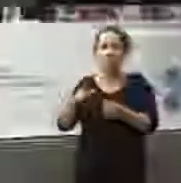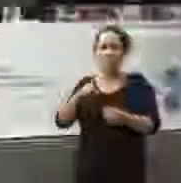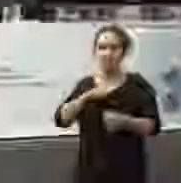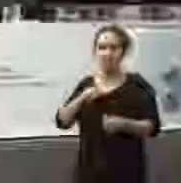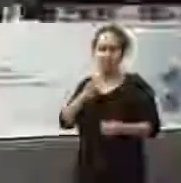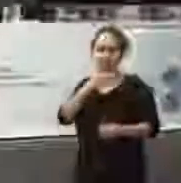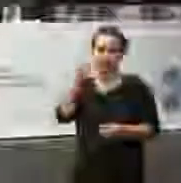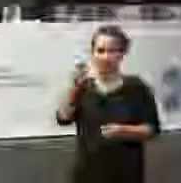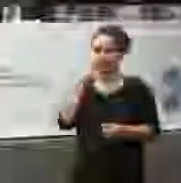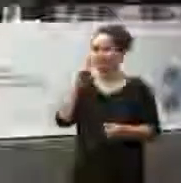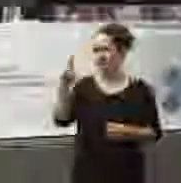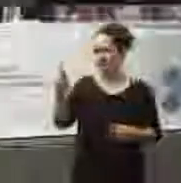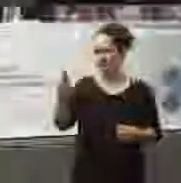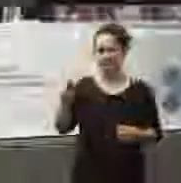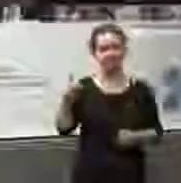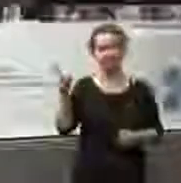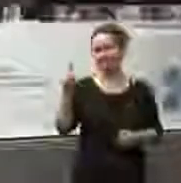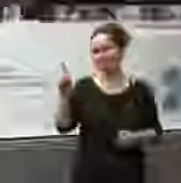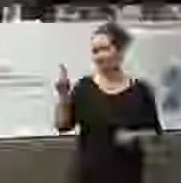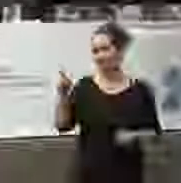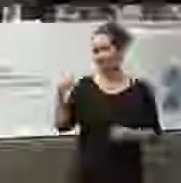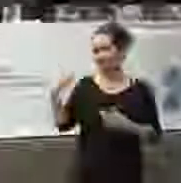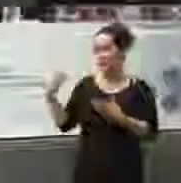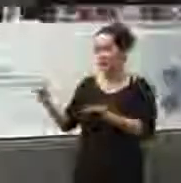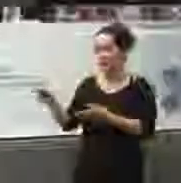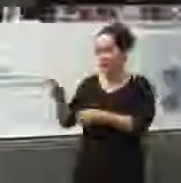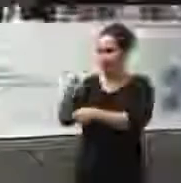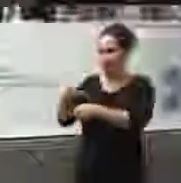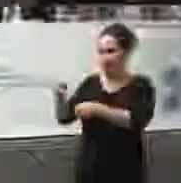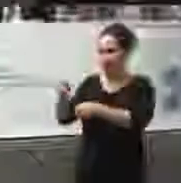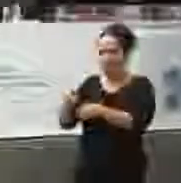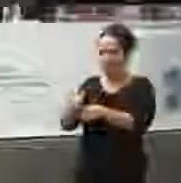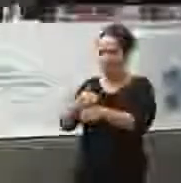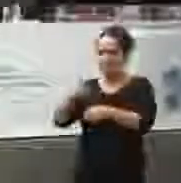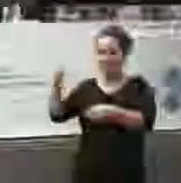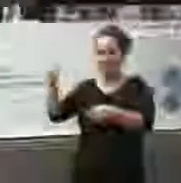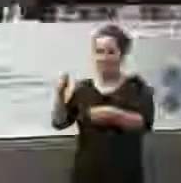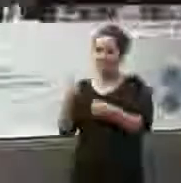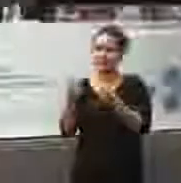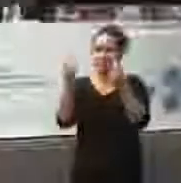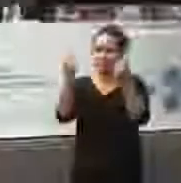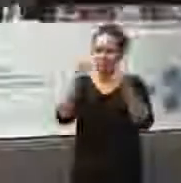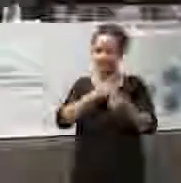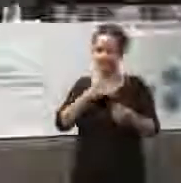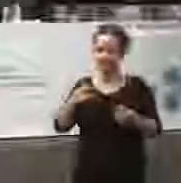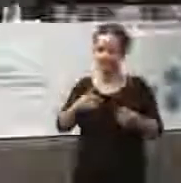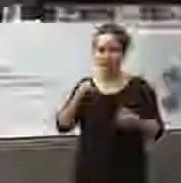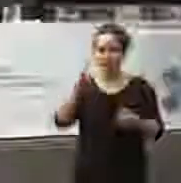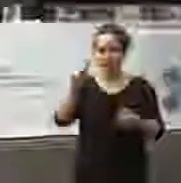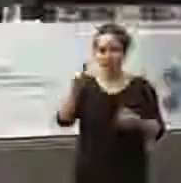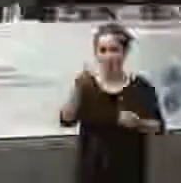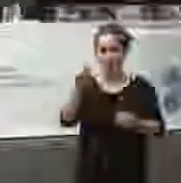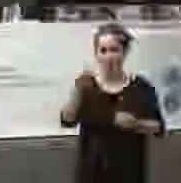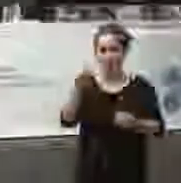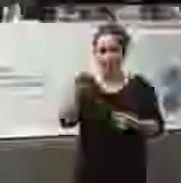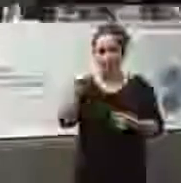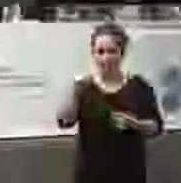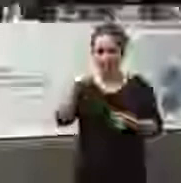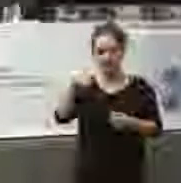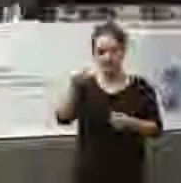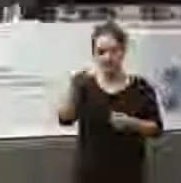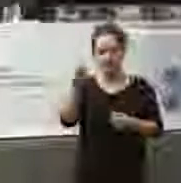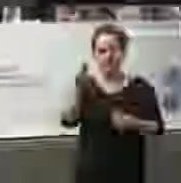não são esses os países que têm os maiores gastos com saúde ilhas marcha alguém sabe onde